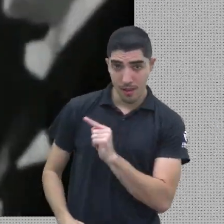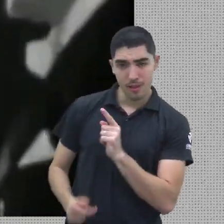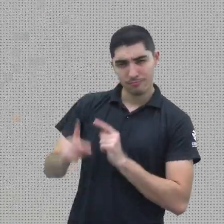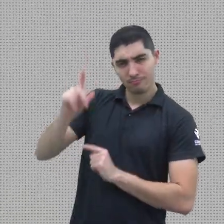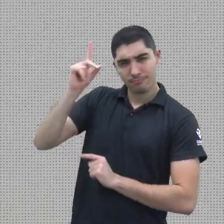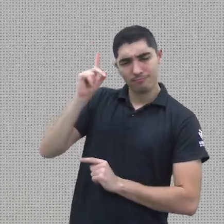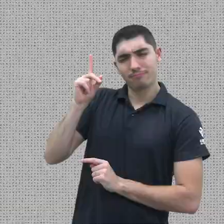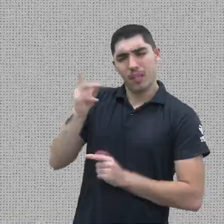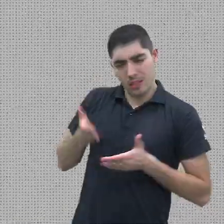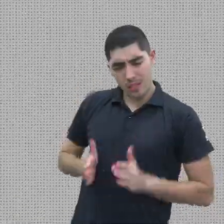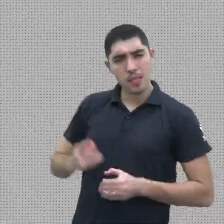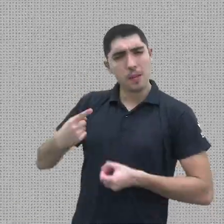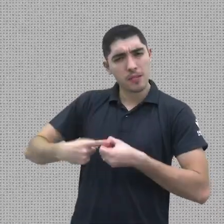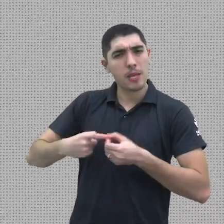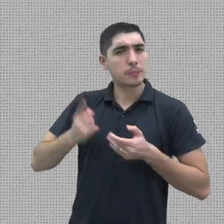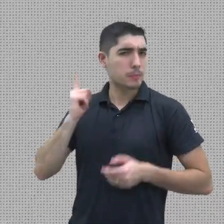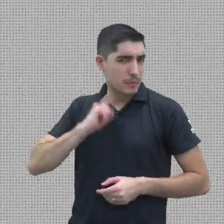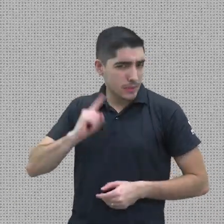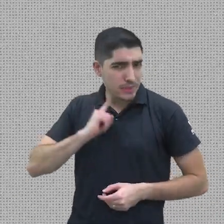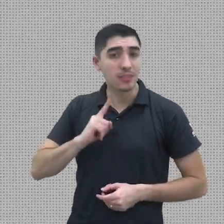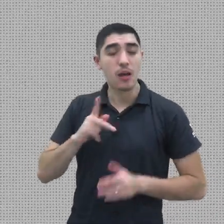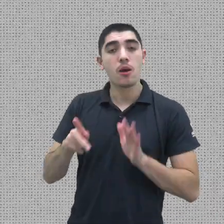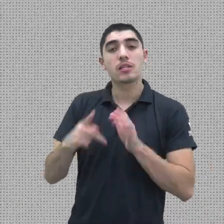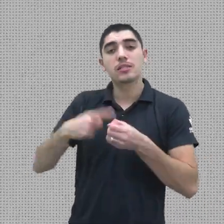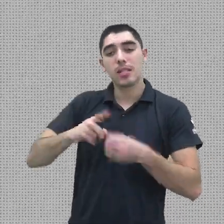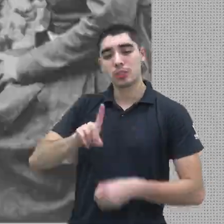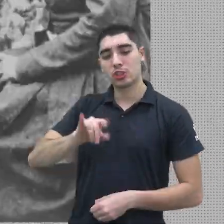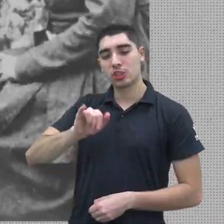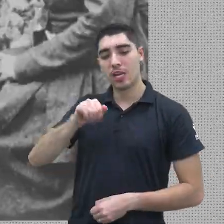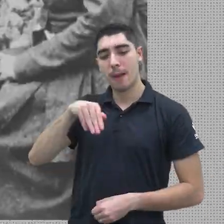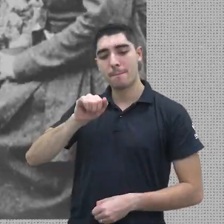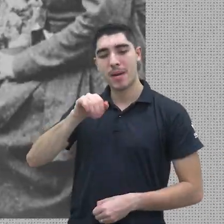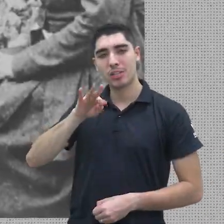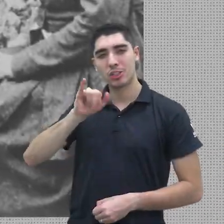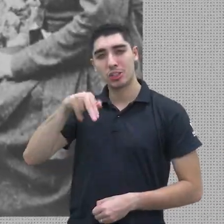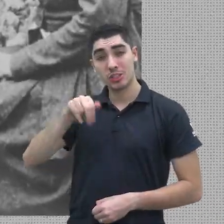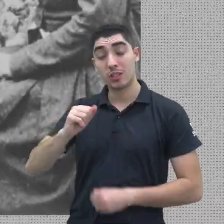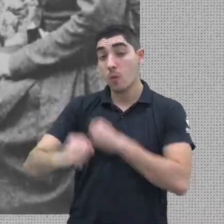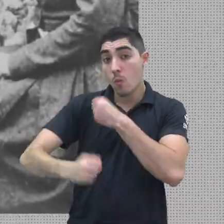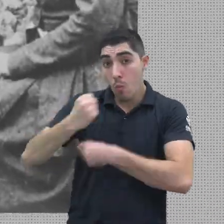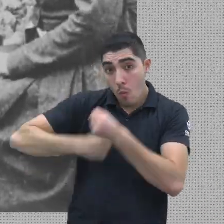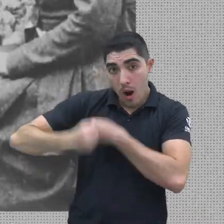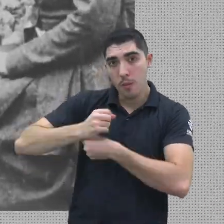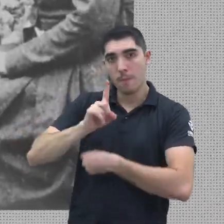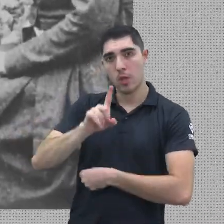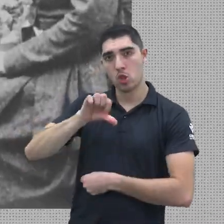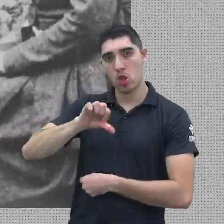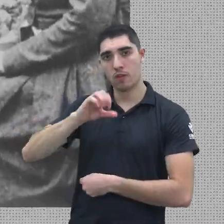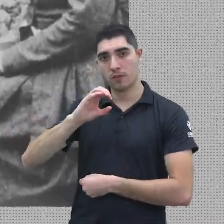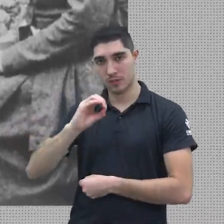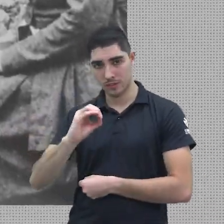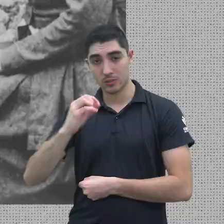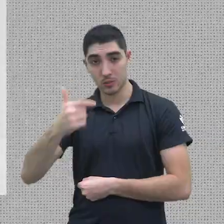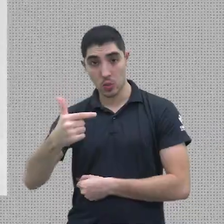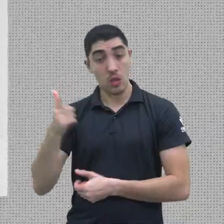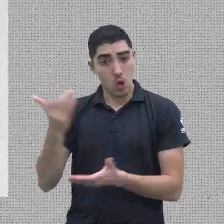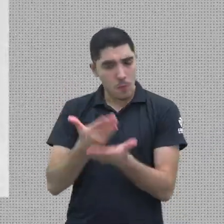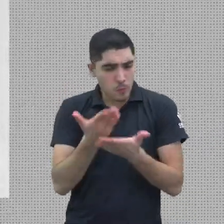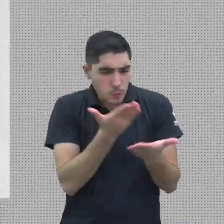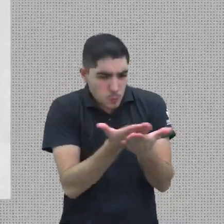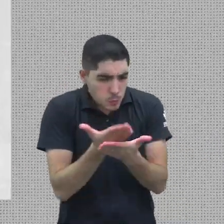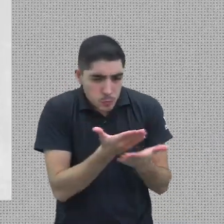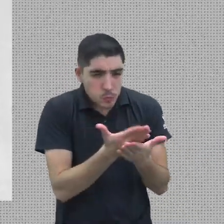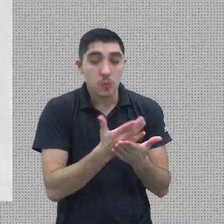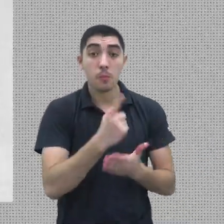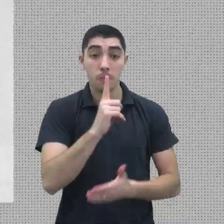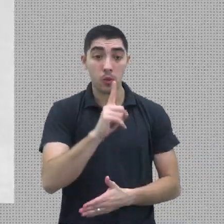República. Juscelino teve um passado humilde. Mineiro de família simples, nasceu em Diamantina no ano de 1902. Se dedicou